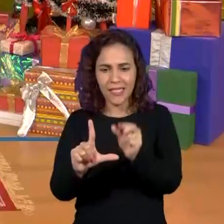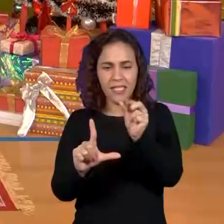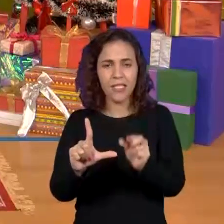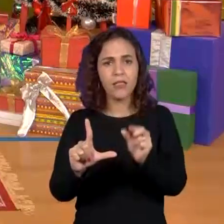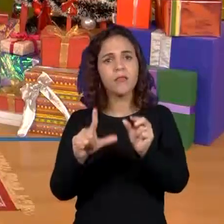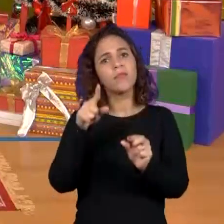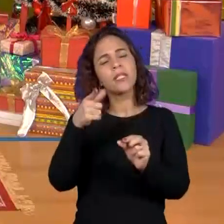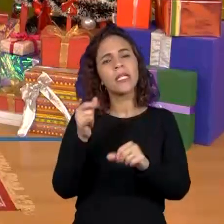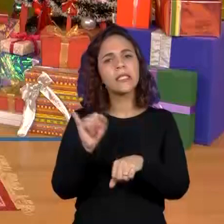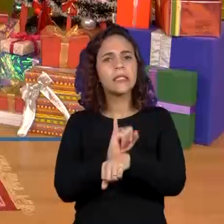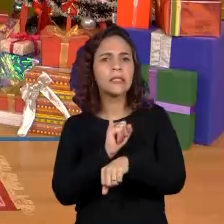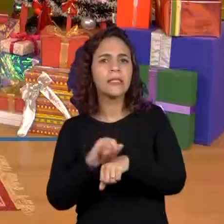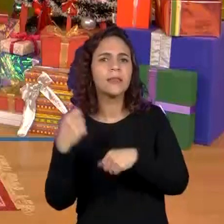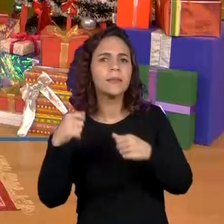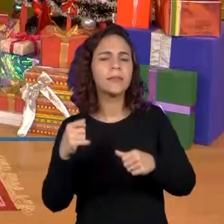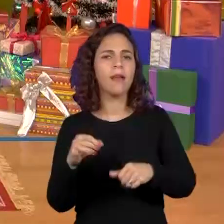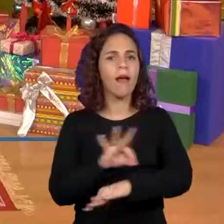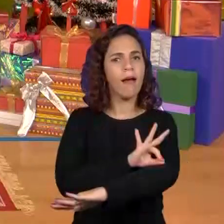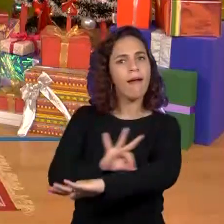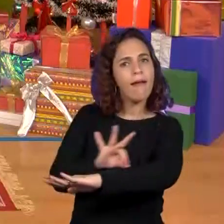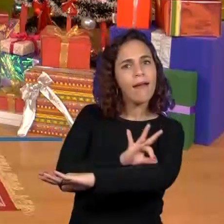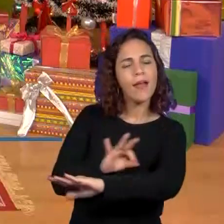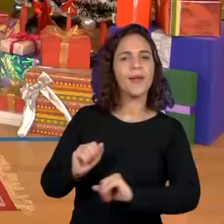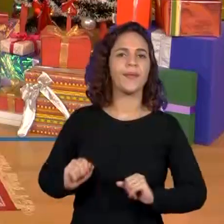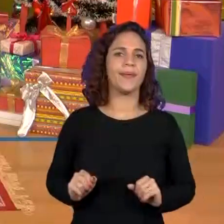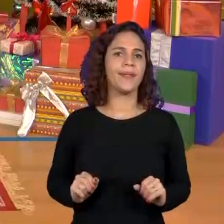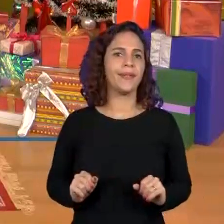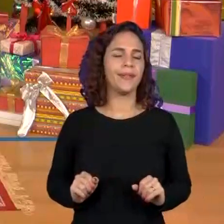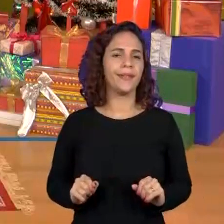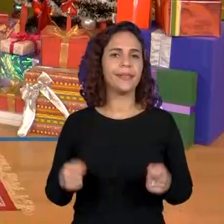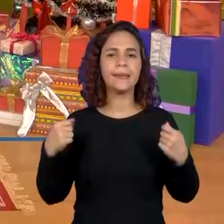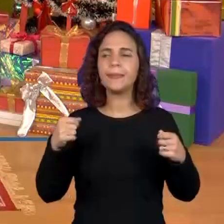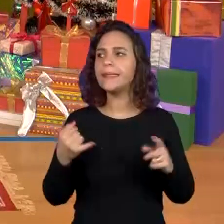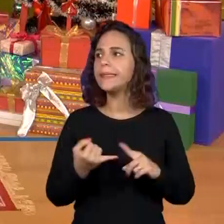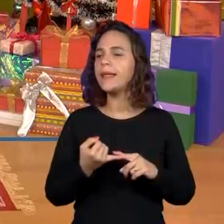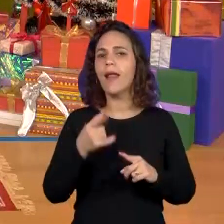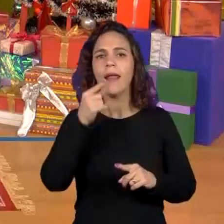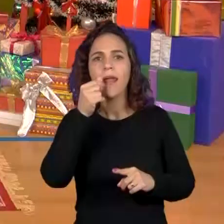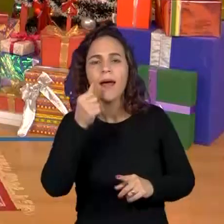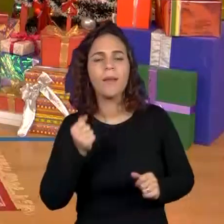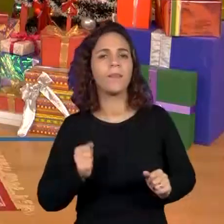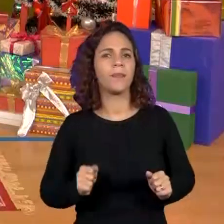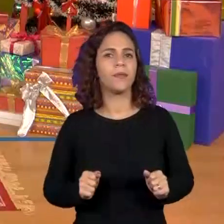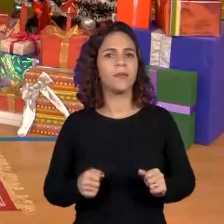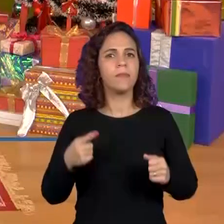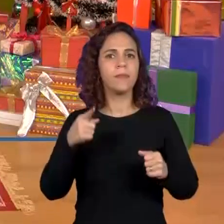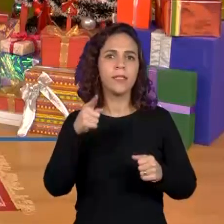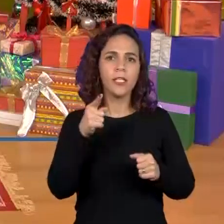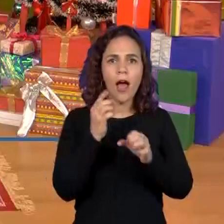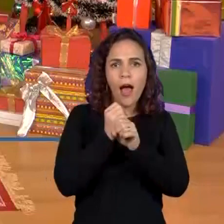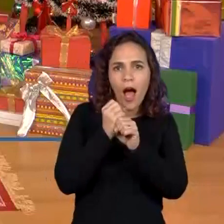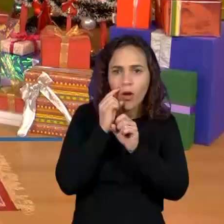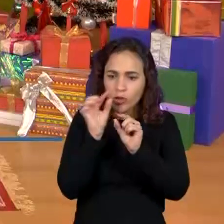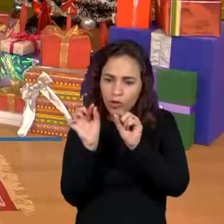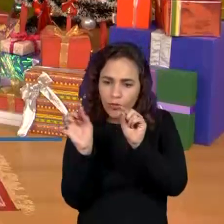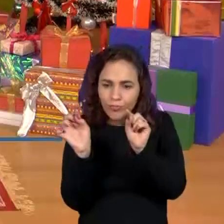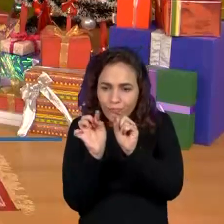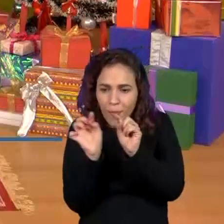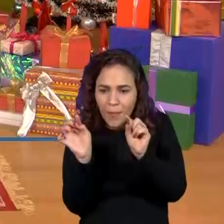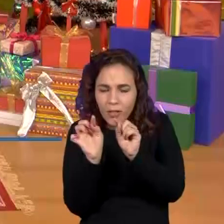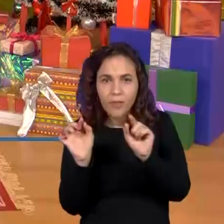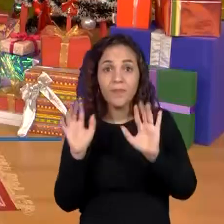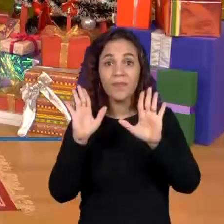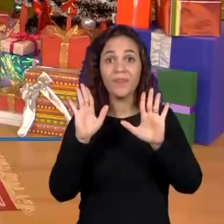algumas habilidades. Você precisa usar a régua, você precisa usar o lápis, você precisa fazer alguns cálculos. Enfim,